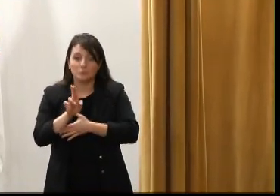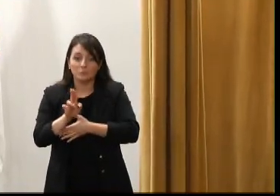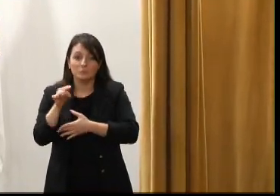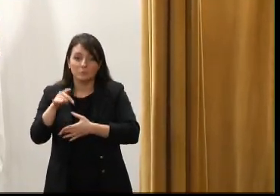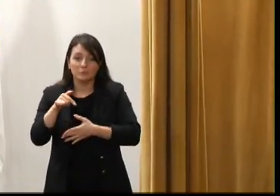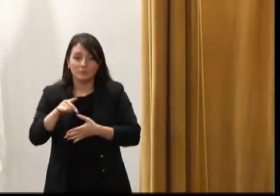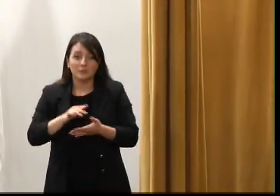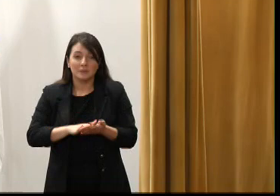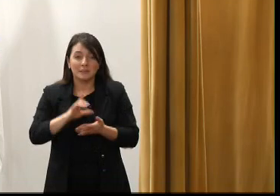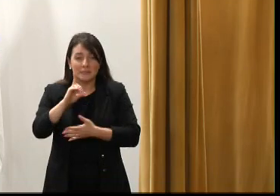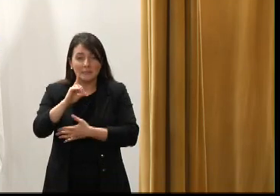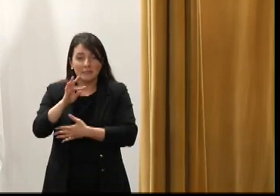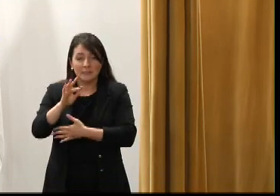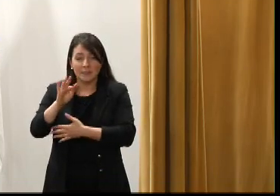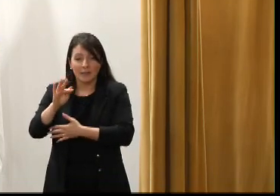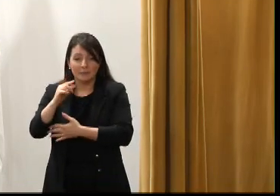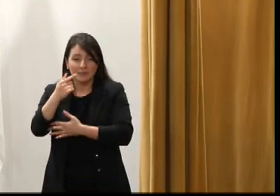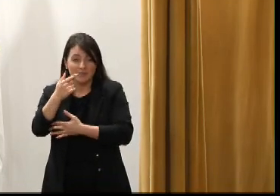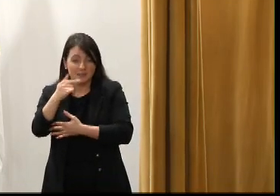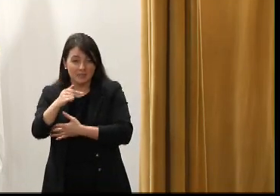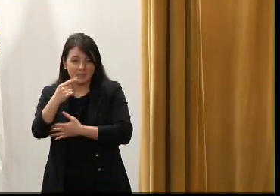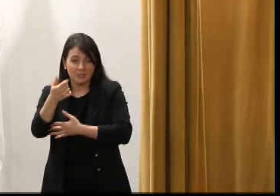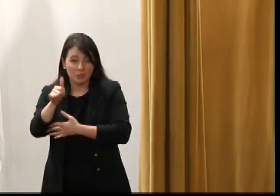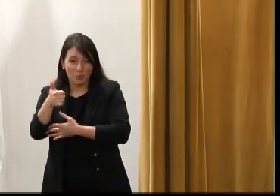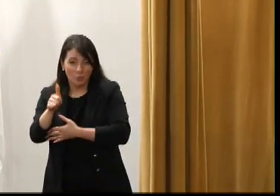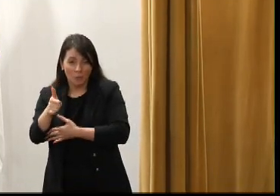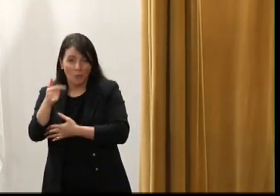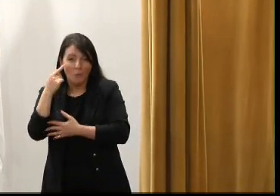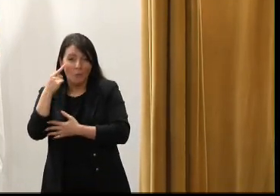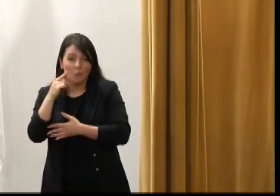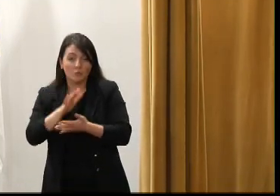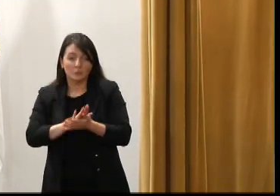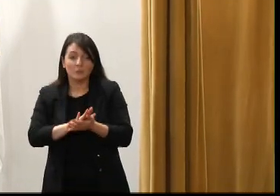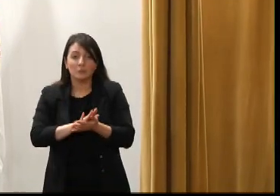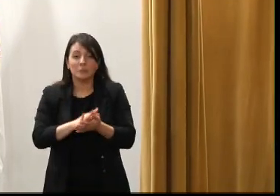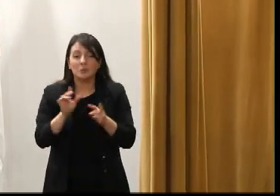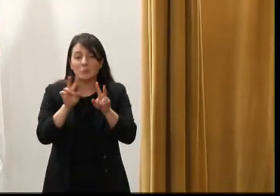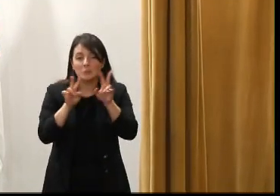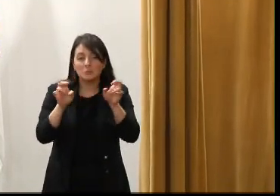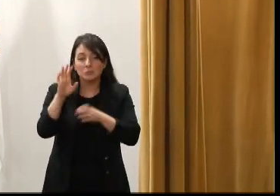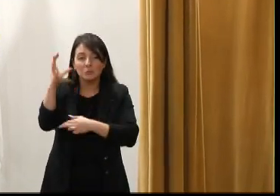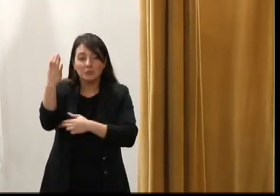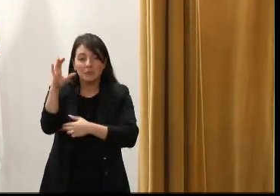DPF 708 para a questão climática pelo ministro Barroso,